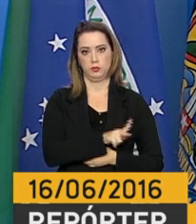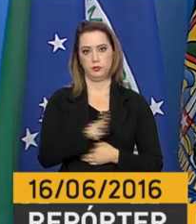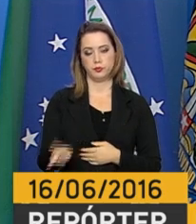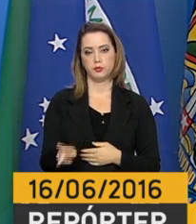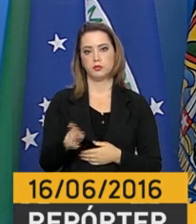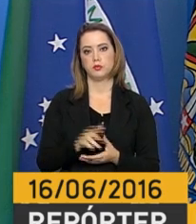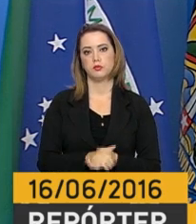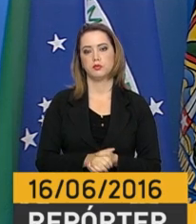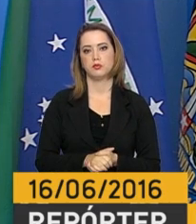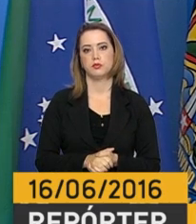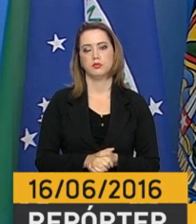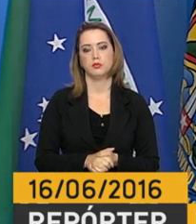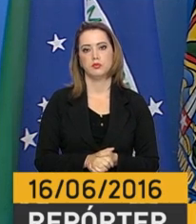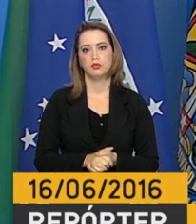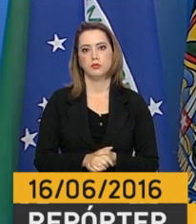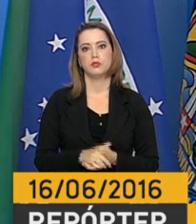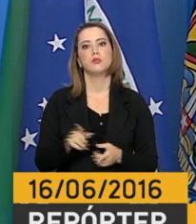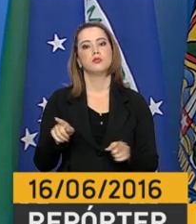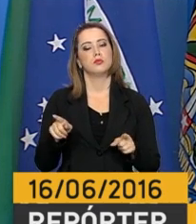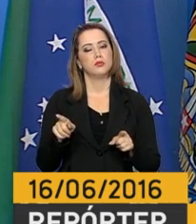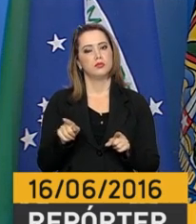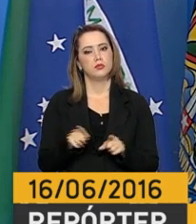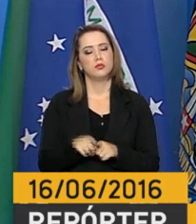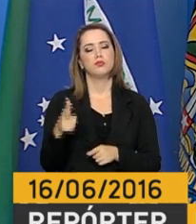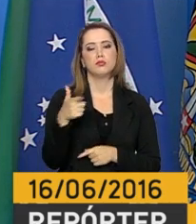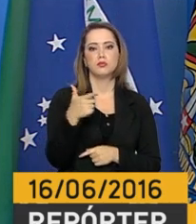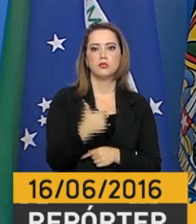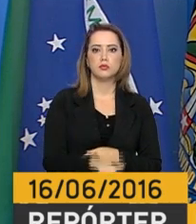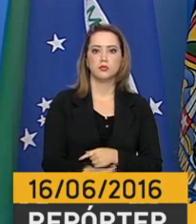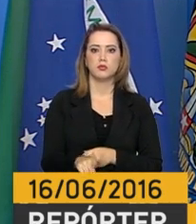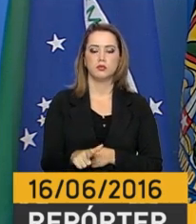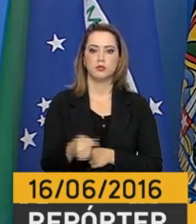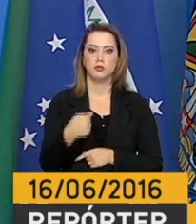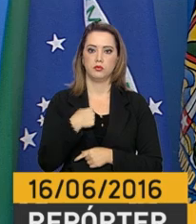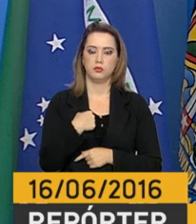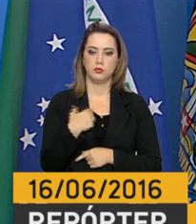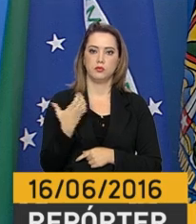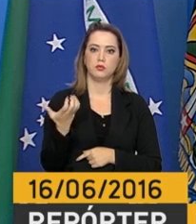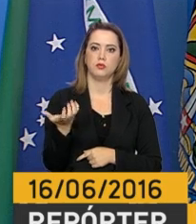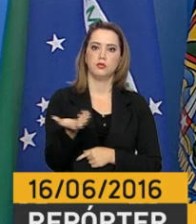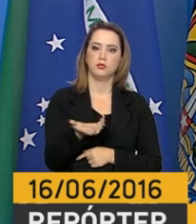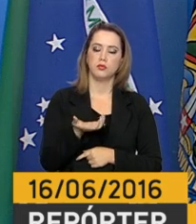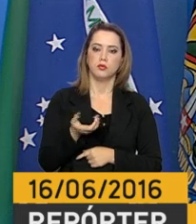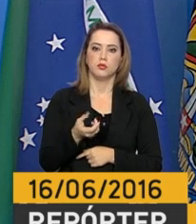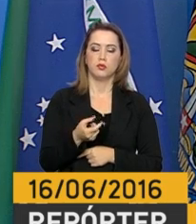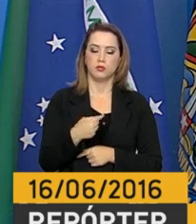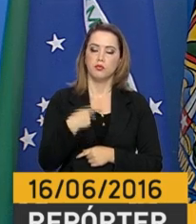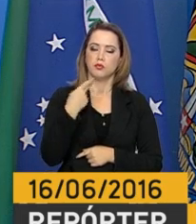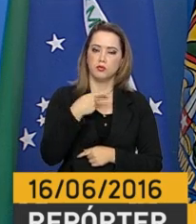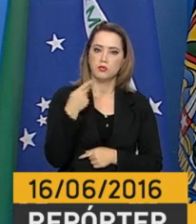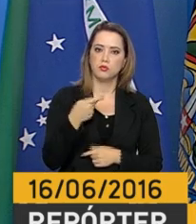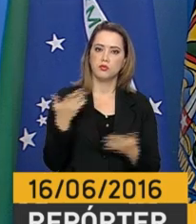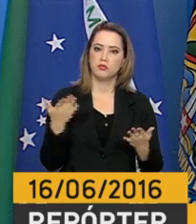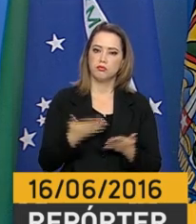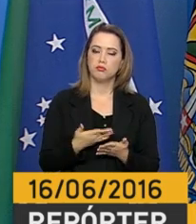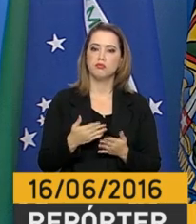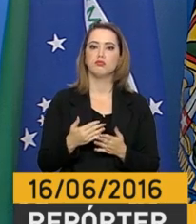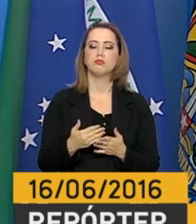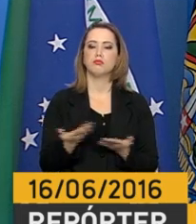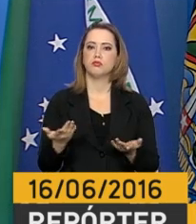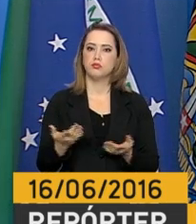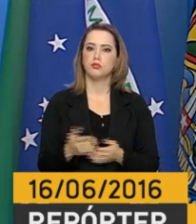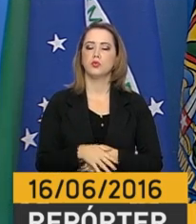República, e mais uma vez, agora revelando ponderação e